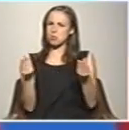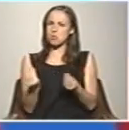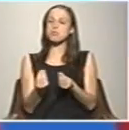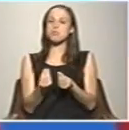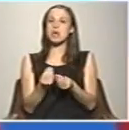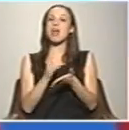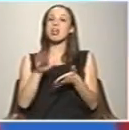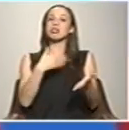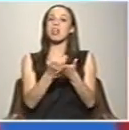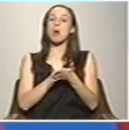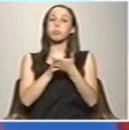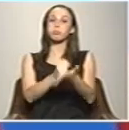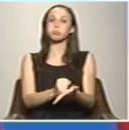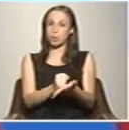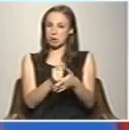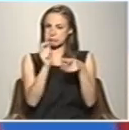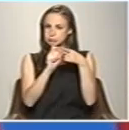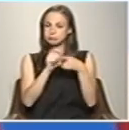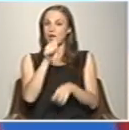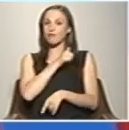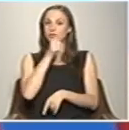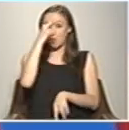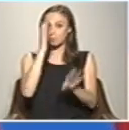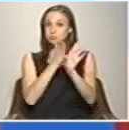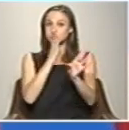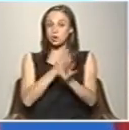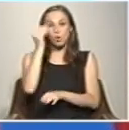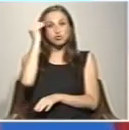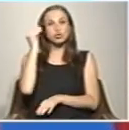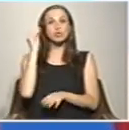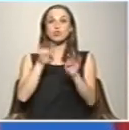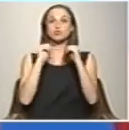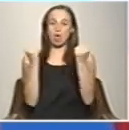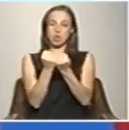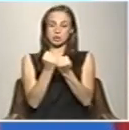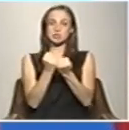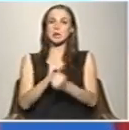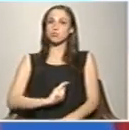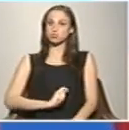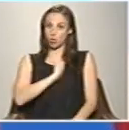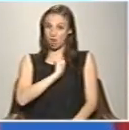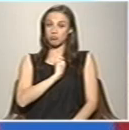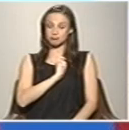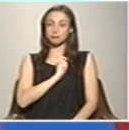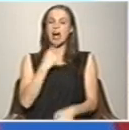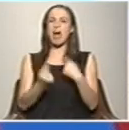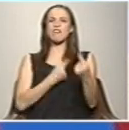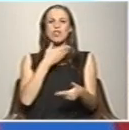apoio especializado a estas vítimas, nomeadamente psicológico, jurídico, social, emocional. Muitas vezes o